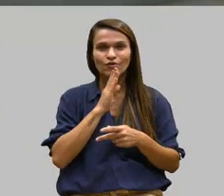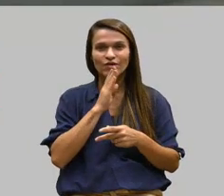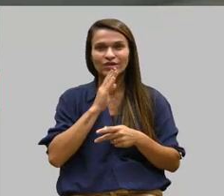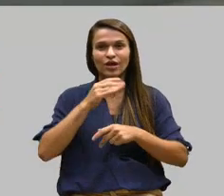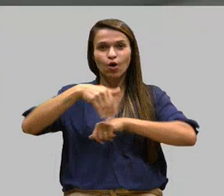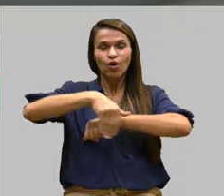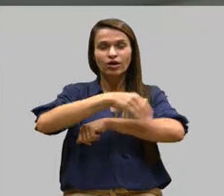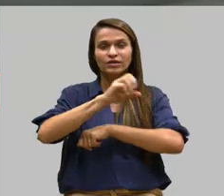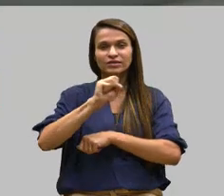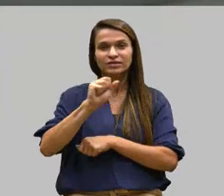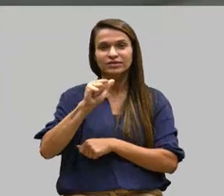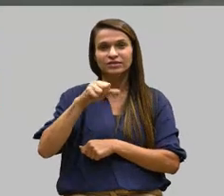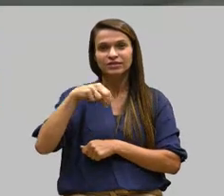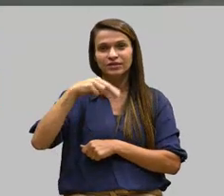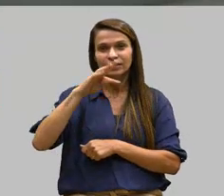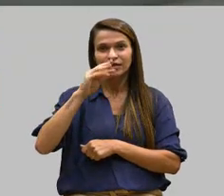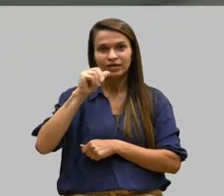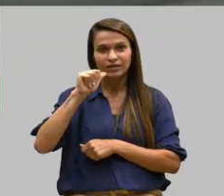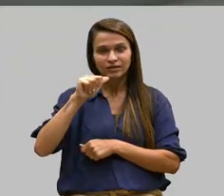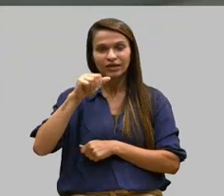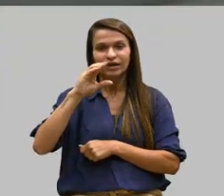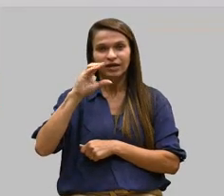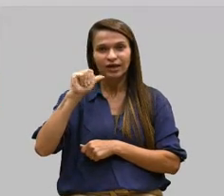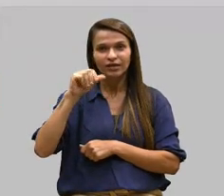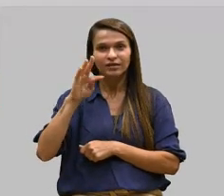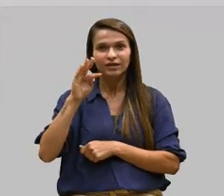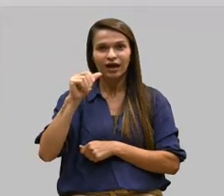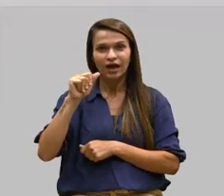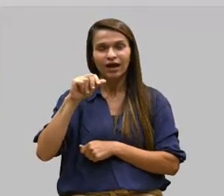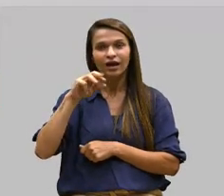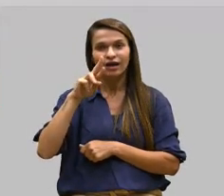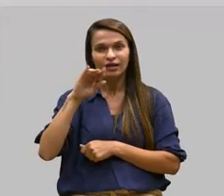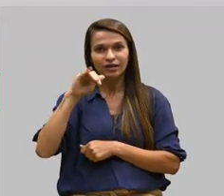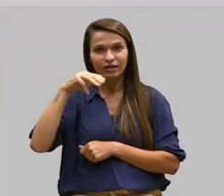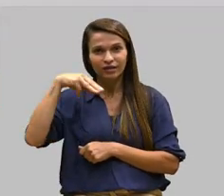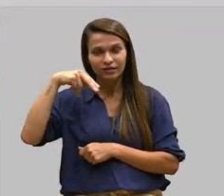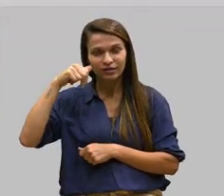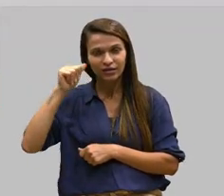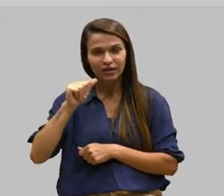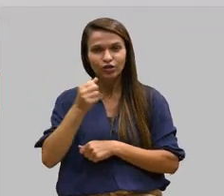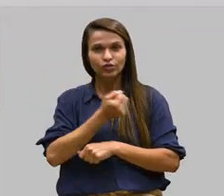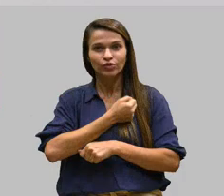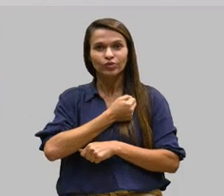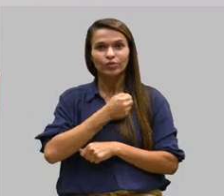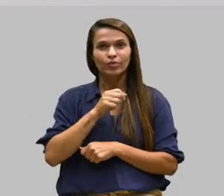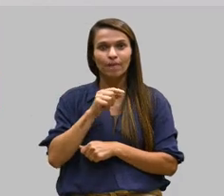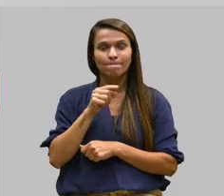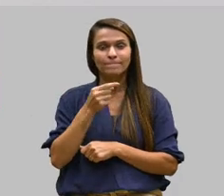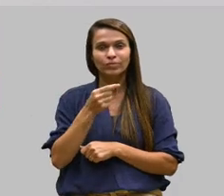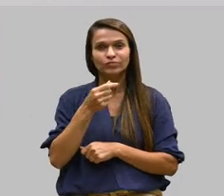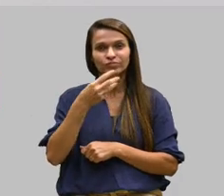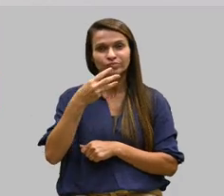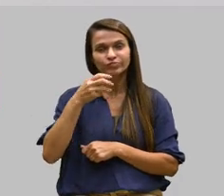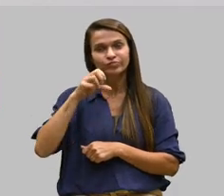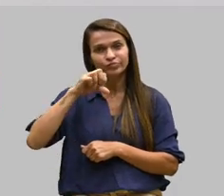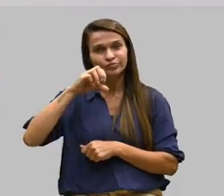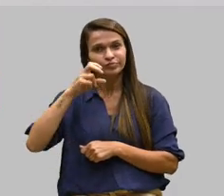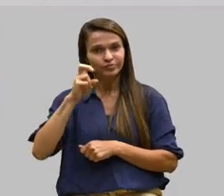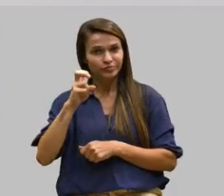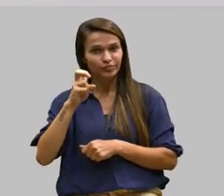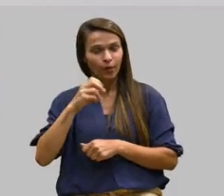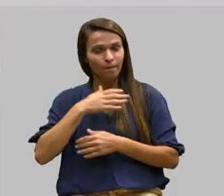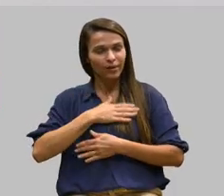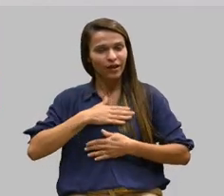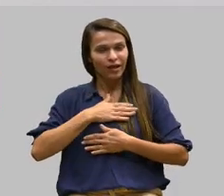Catarina 1235 e outra unidade na Rua Alagoas 642 será um prazer receber a todos